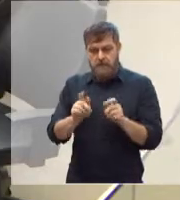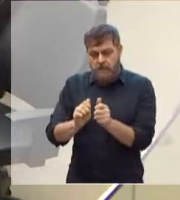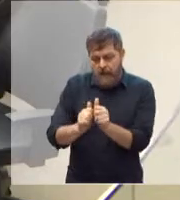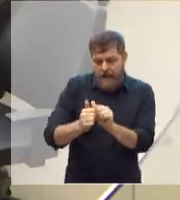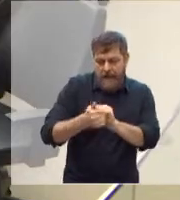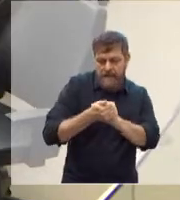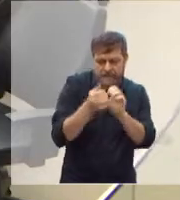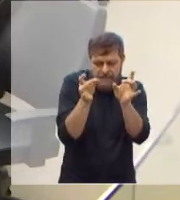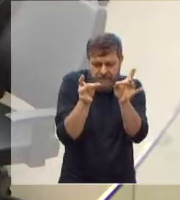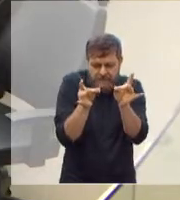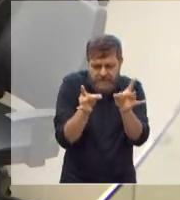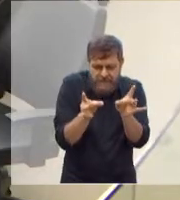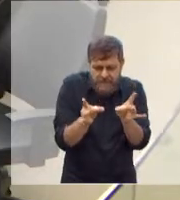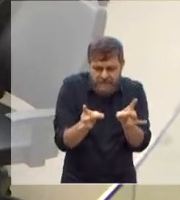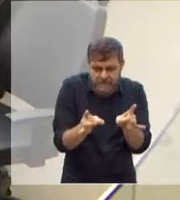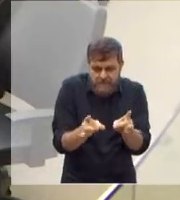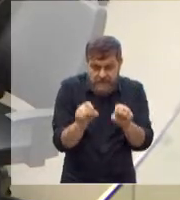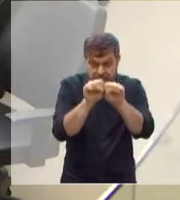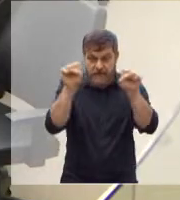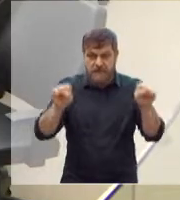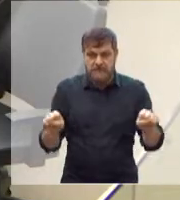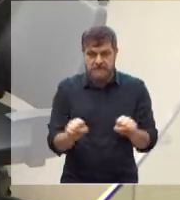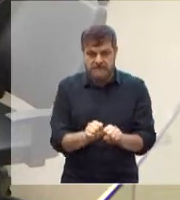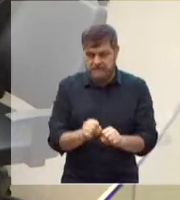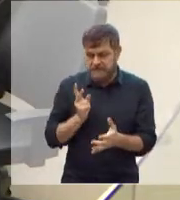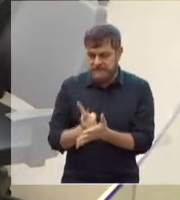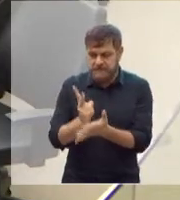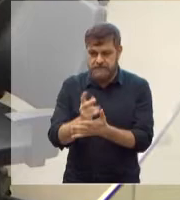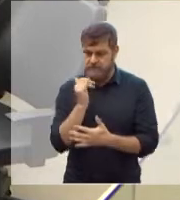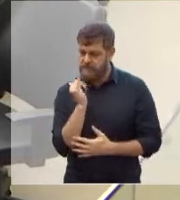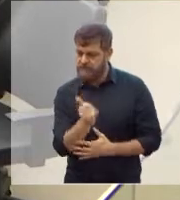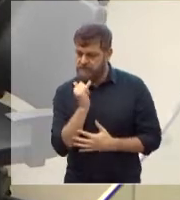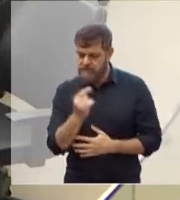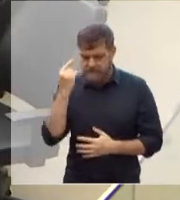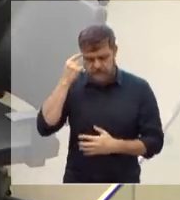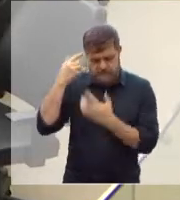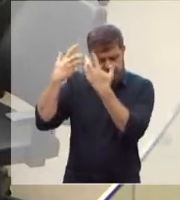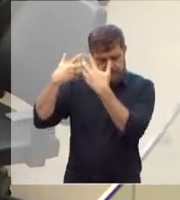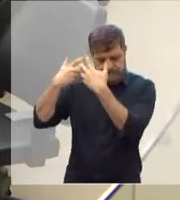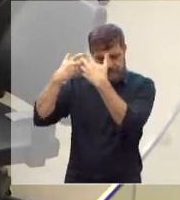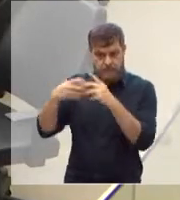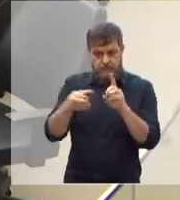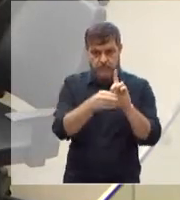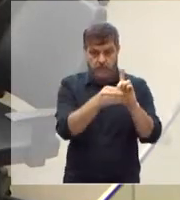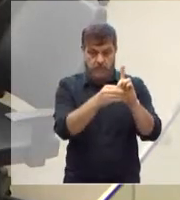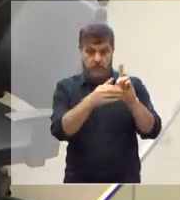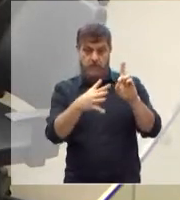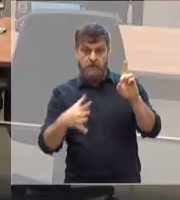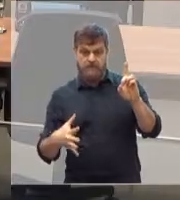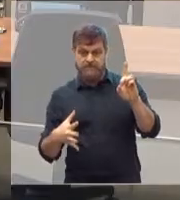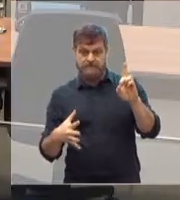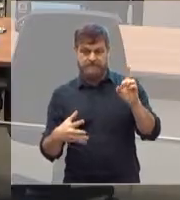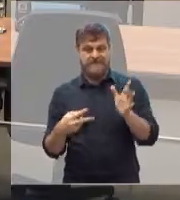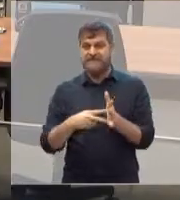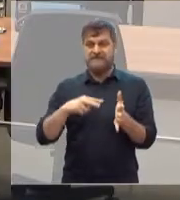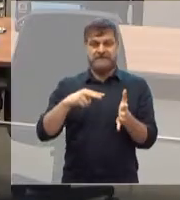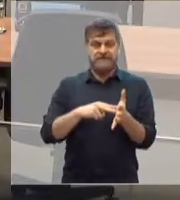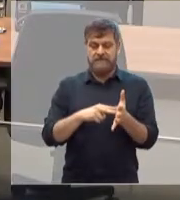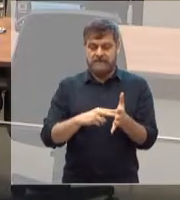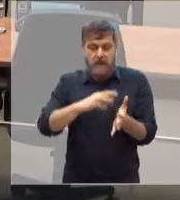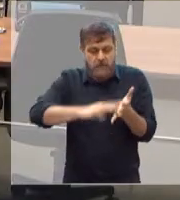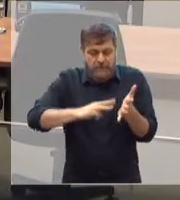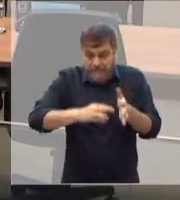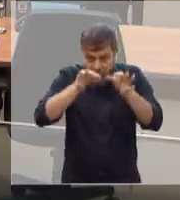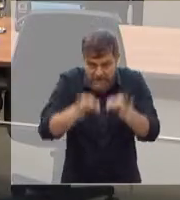de se aperfeiçoar, né? Esse é o sistema. Por isso a gente sempre fala nas nossas reflexões que a democracia não é